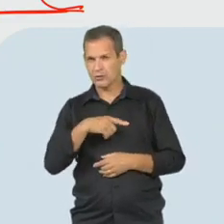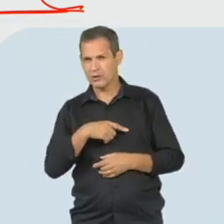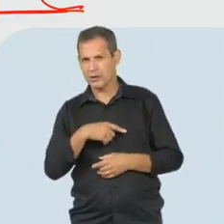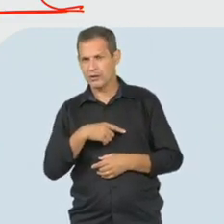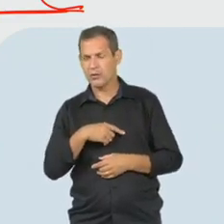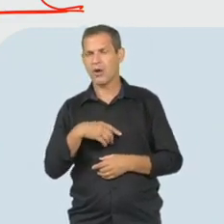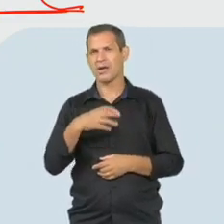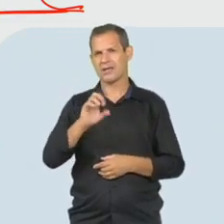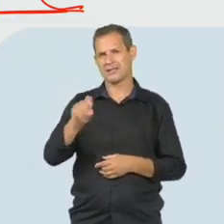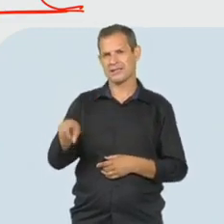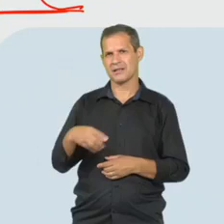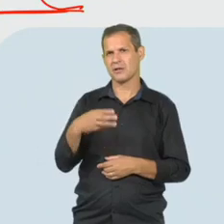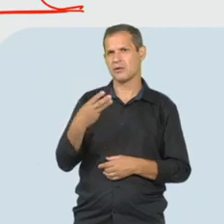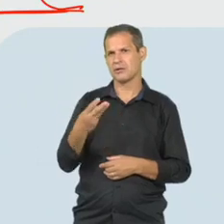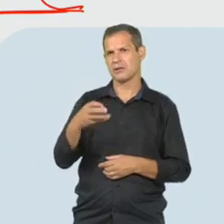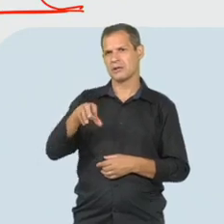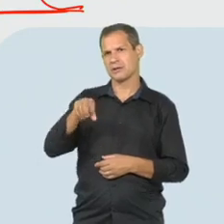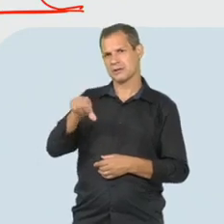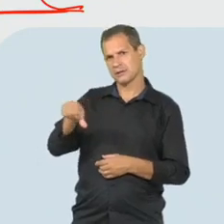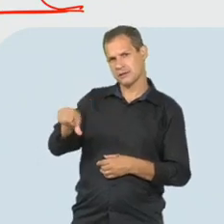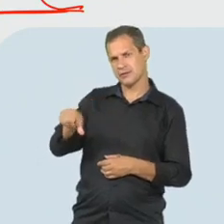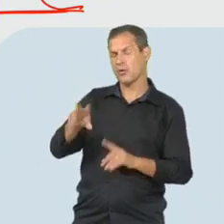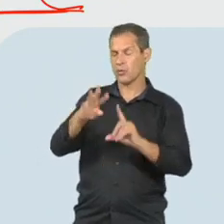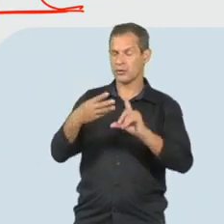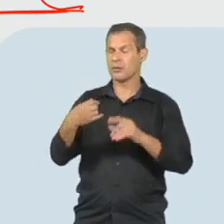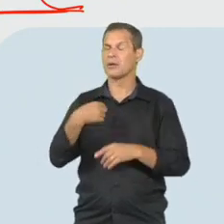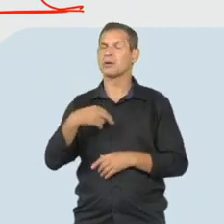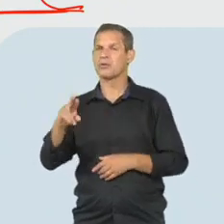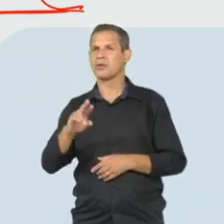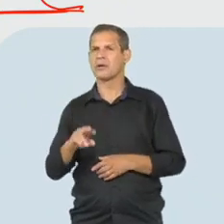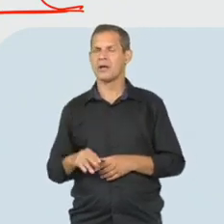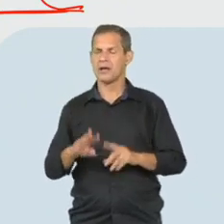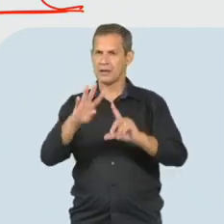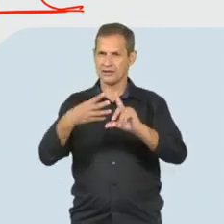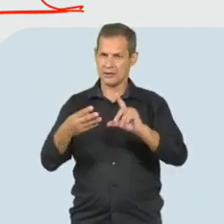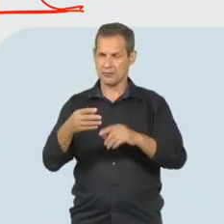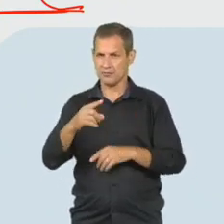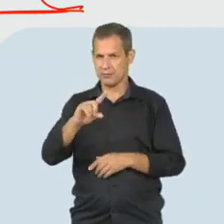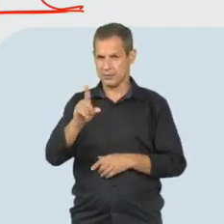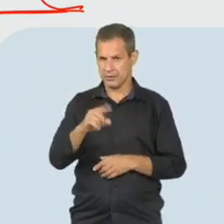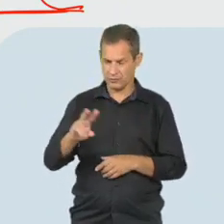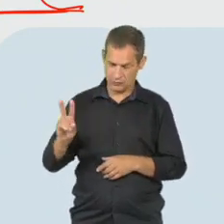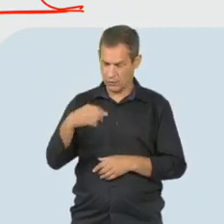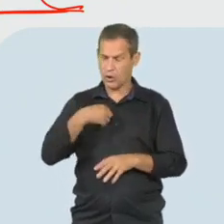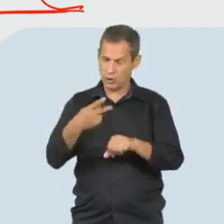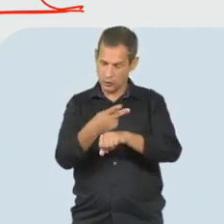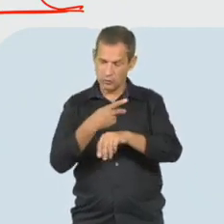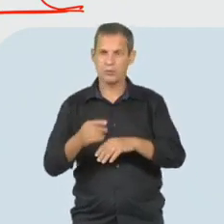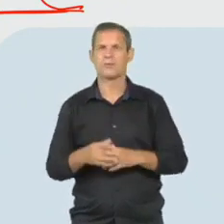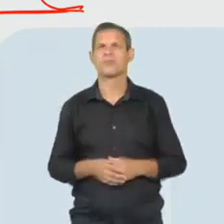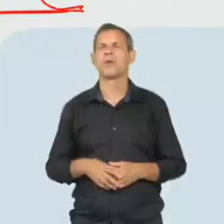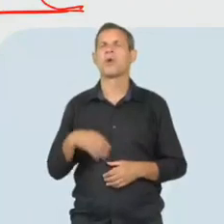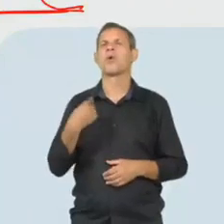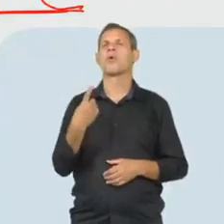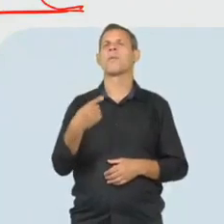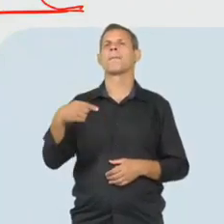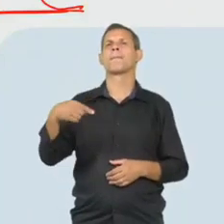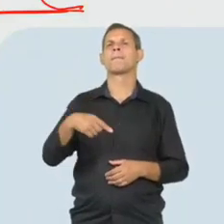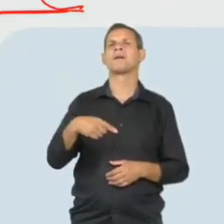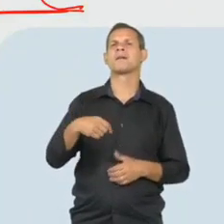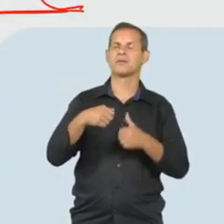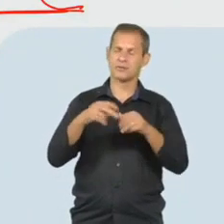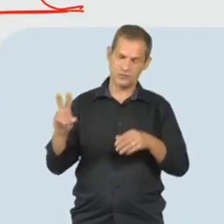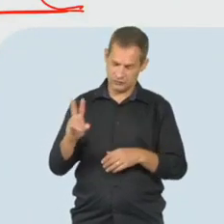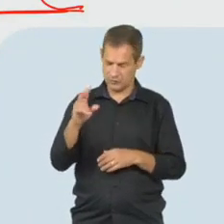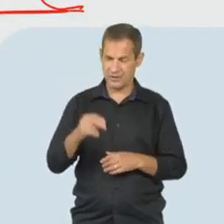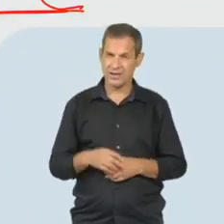aqui, 0,309. Qual a tabela que eu estou utilizando? Tabela Z. Então, o valor que eu estou procurando, 1 menos esse